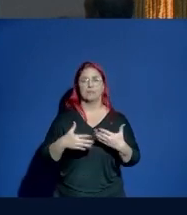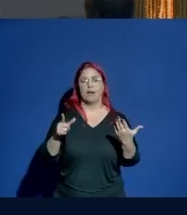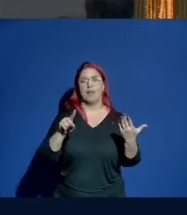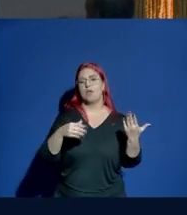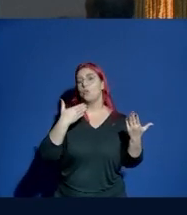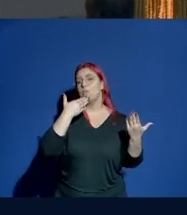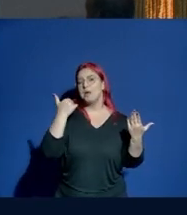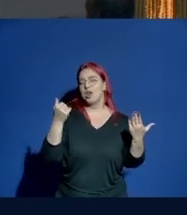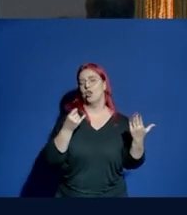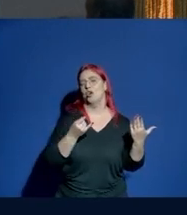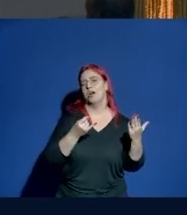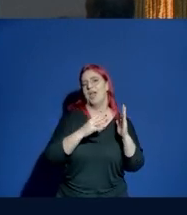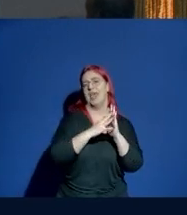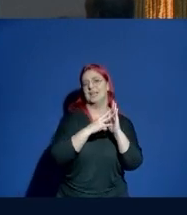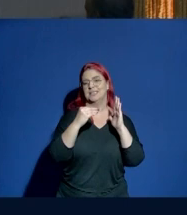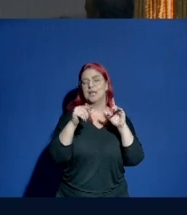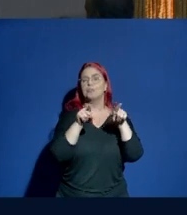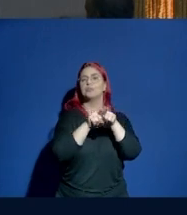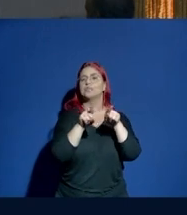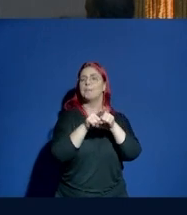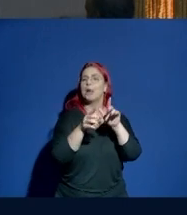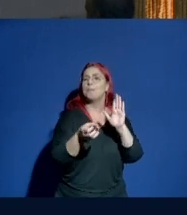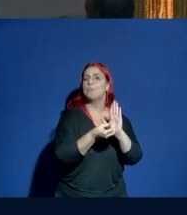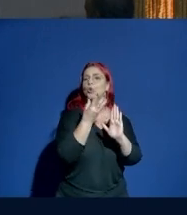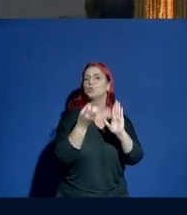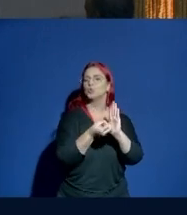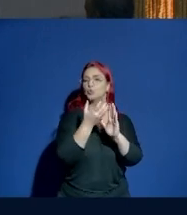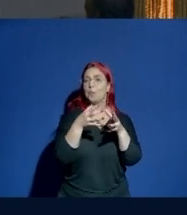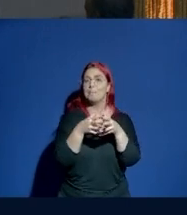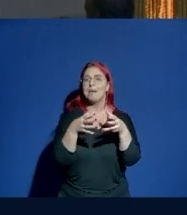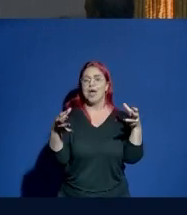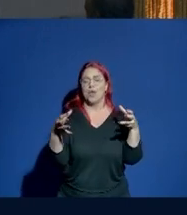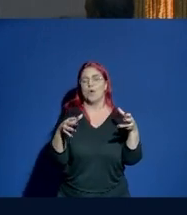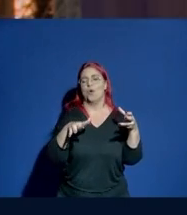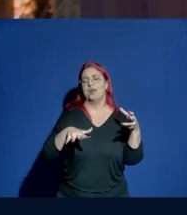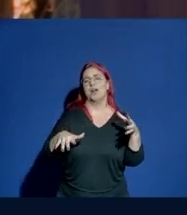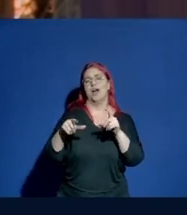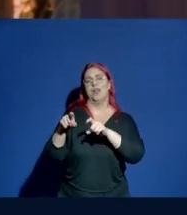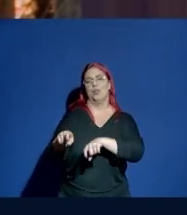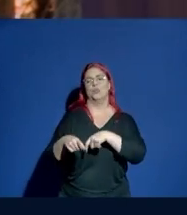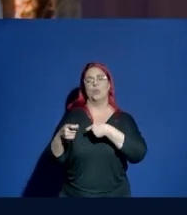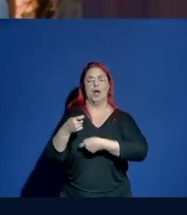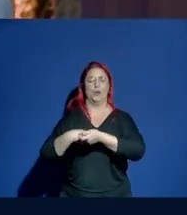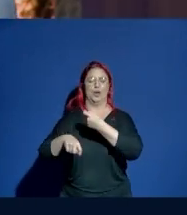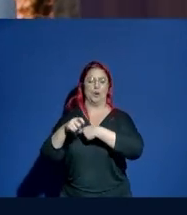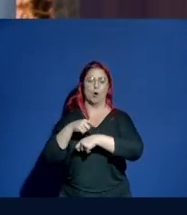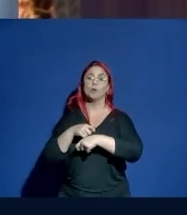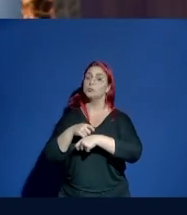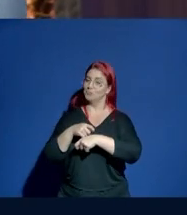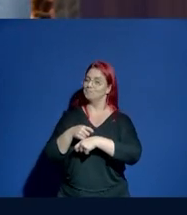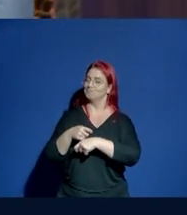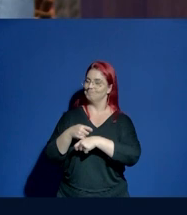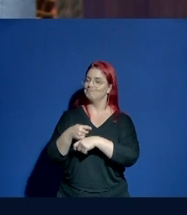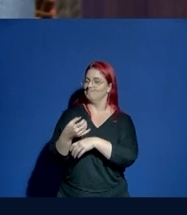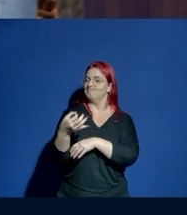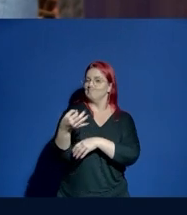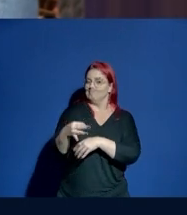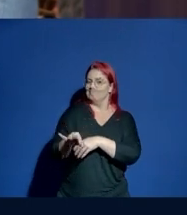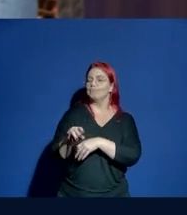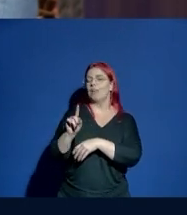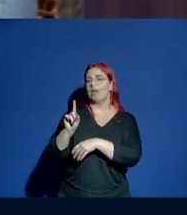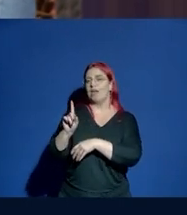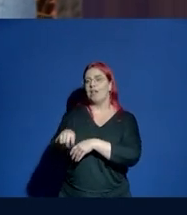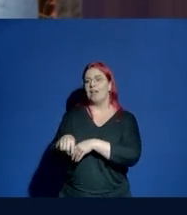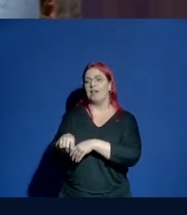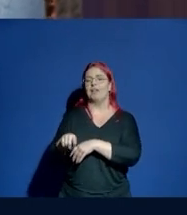exemplo e o maior produtor das principais comandantes agrícolas mas logo o negócio brasileiro é sem dúvida alguma atividade que ela